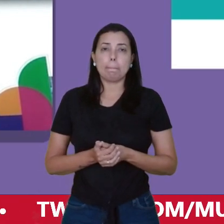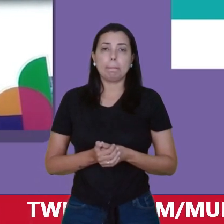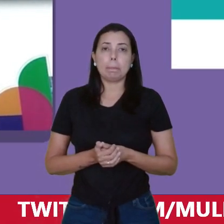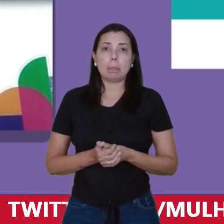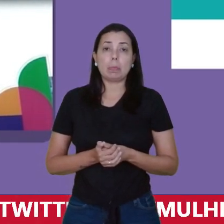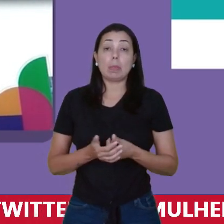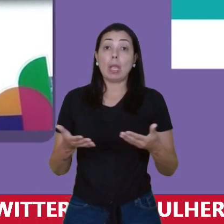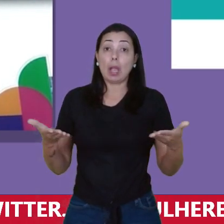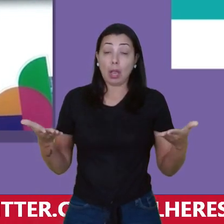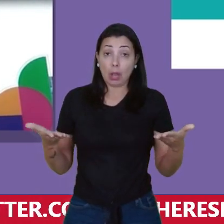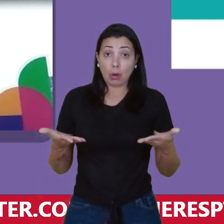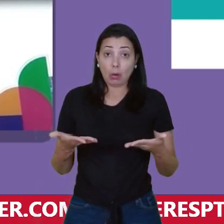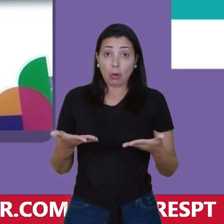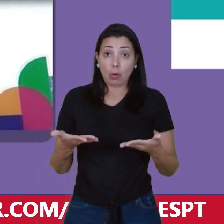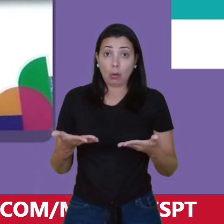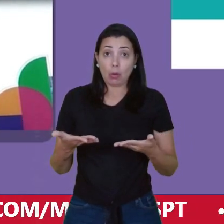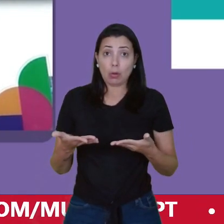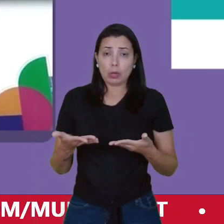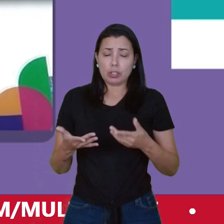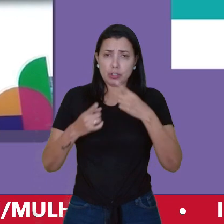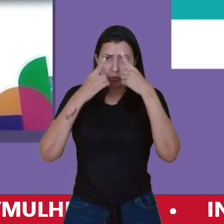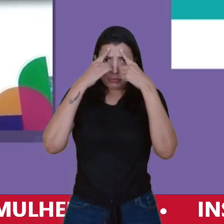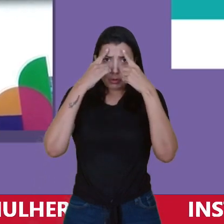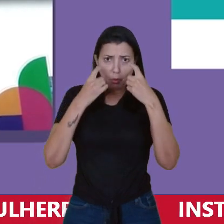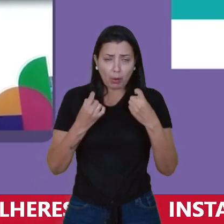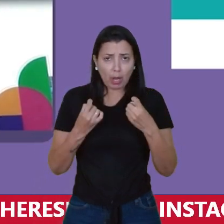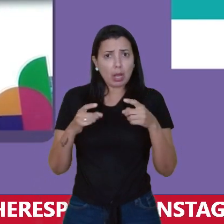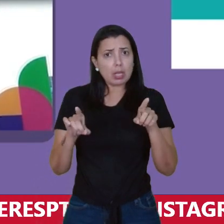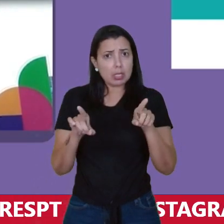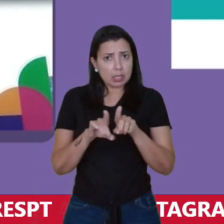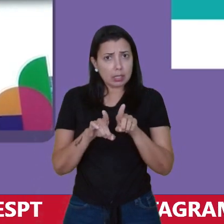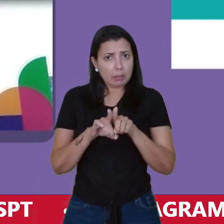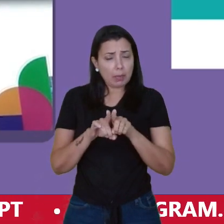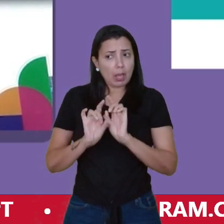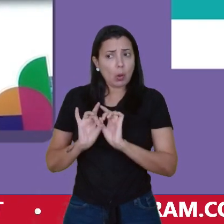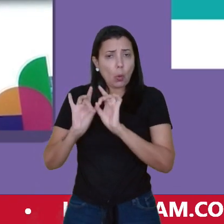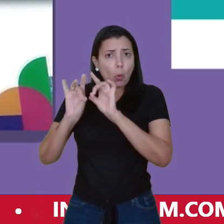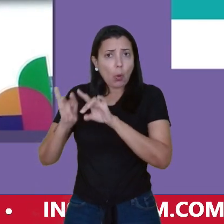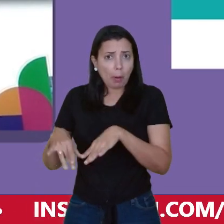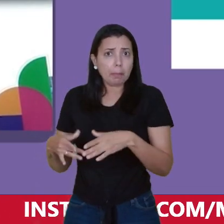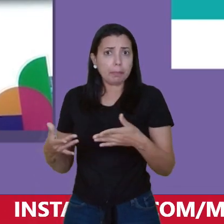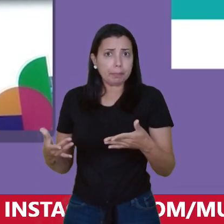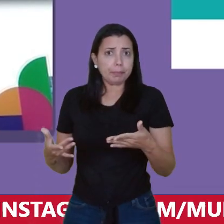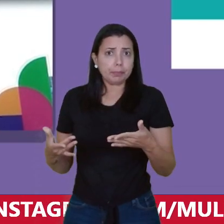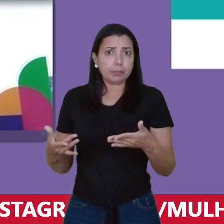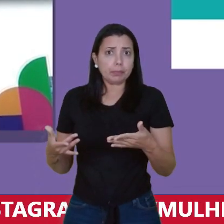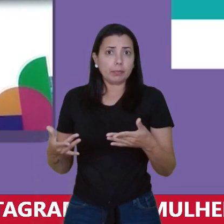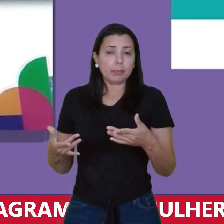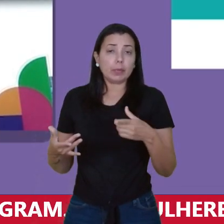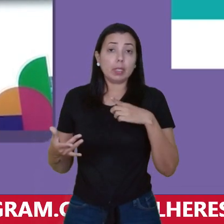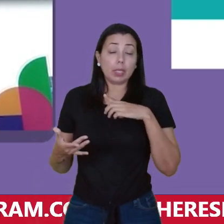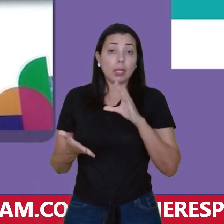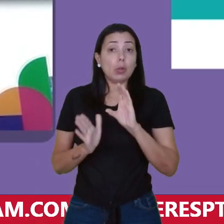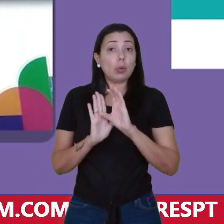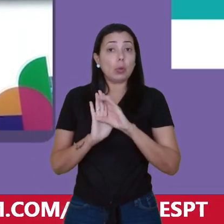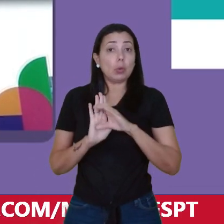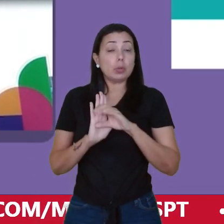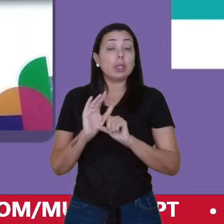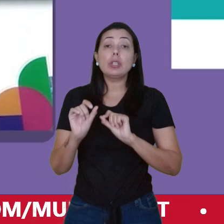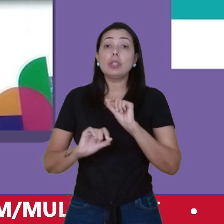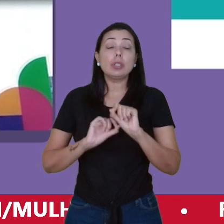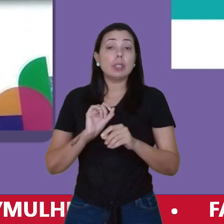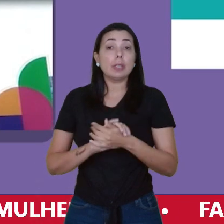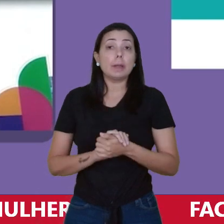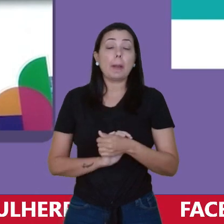sobre a situação de uma extrema violência e de uma extrema exclusão. Há um conceito de